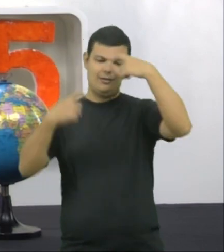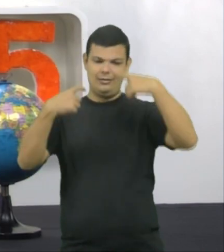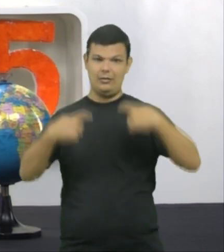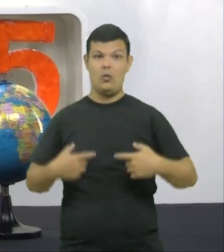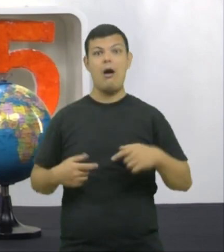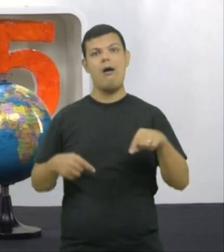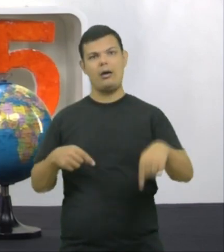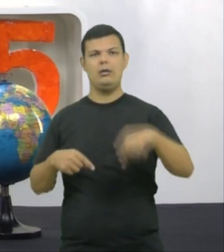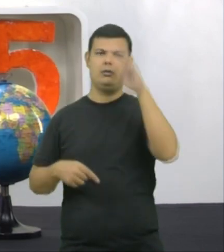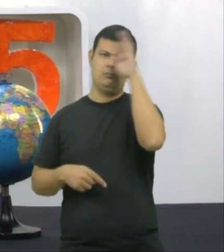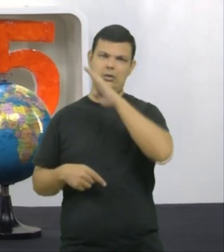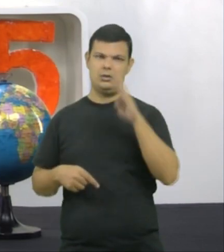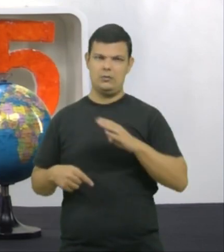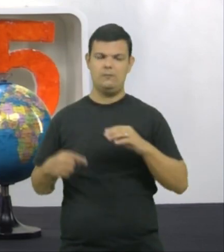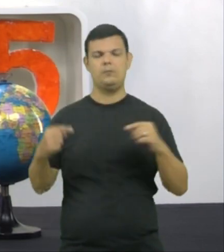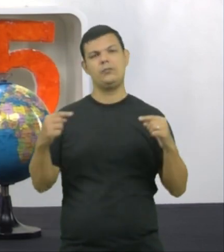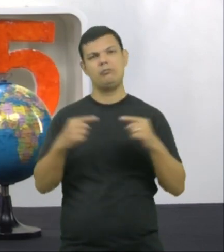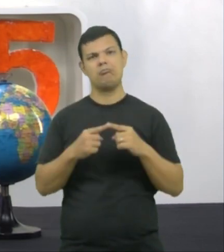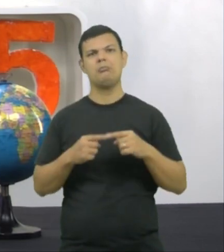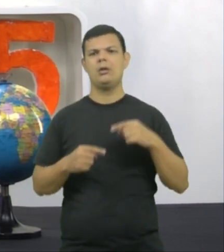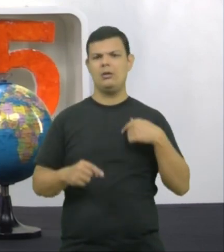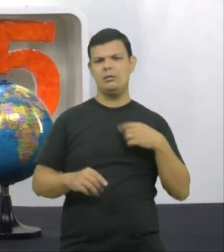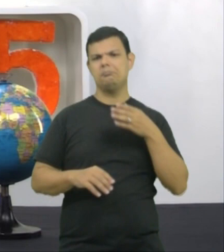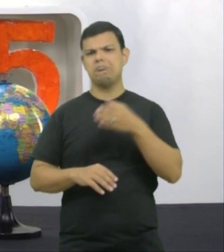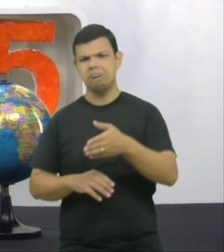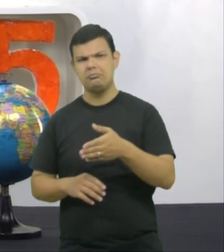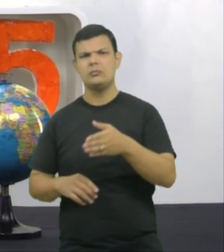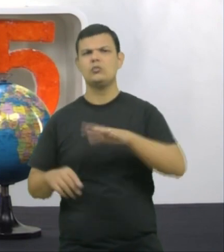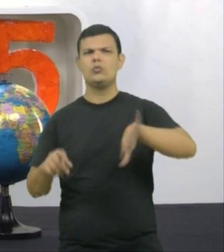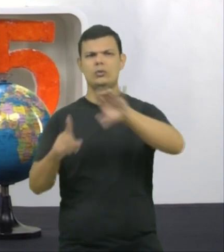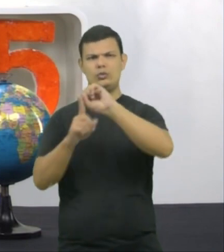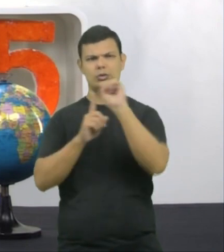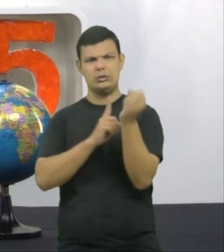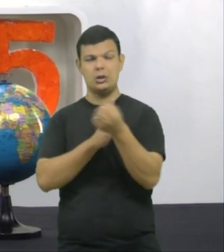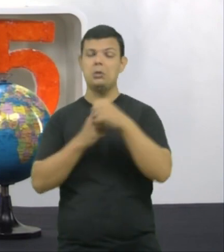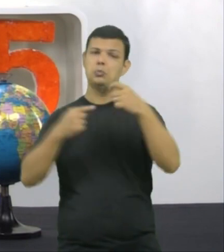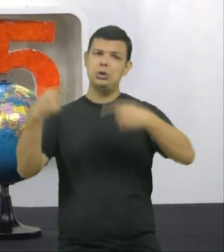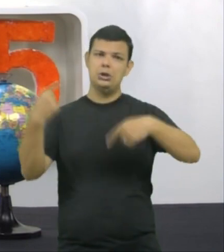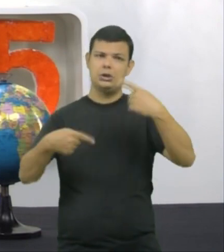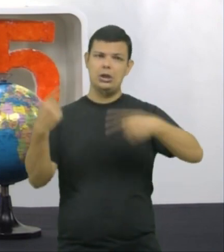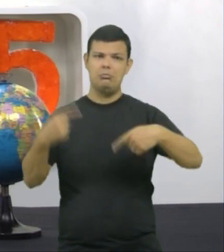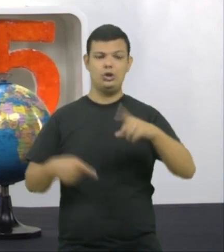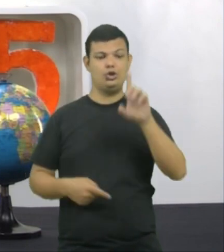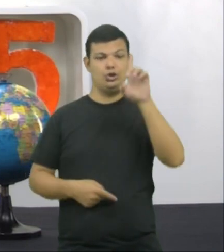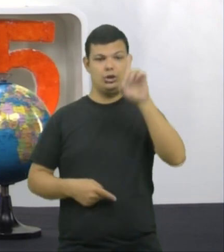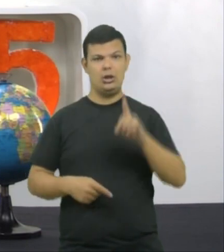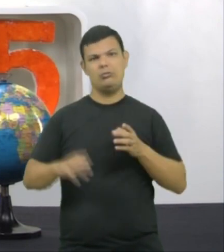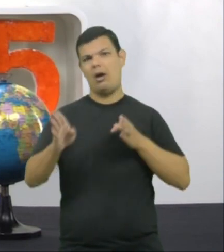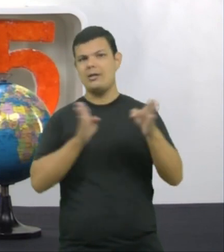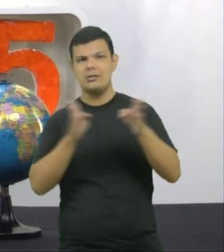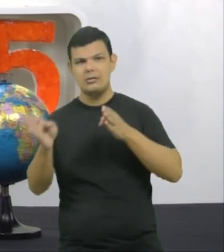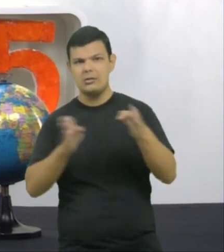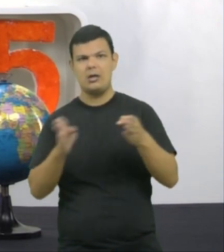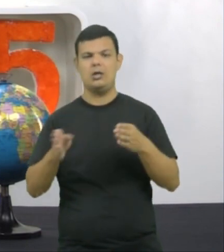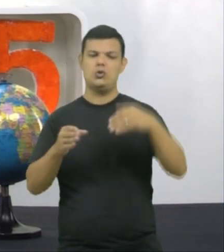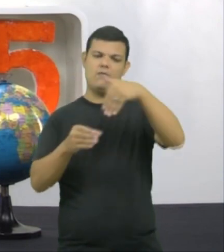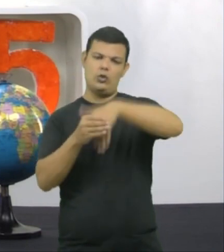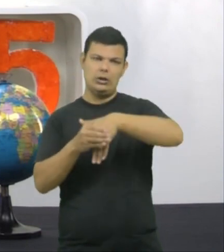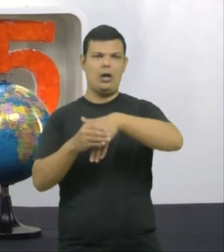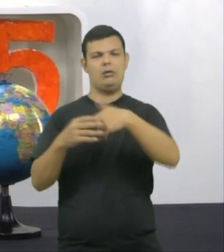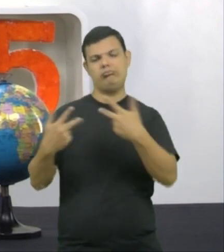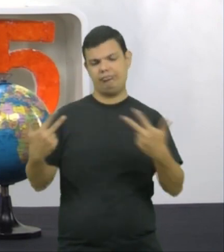Brasil, certo? Participar da vida ativa da sociedade politicamente, com seu direito a acesso, a votar e a ser